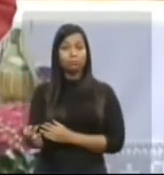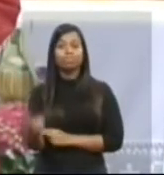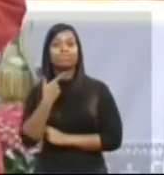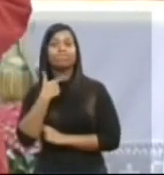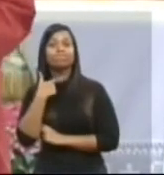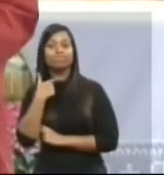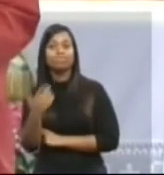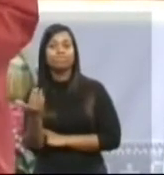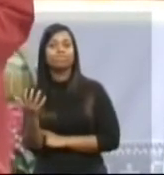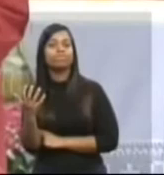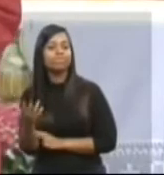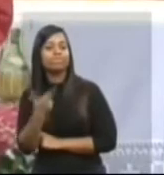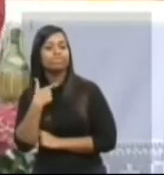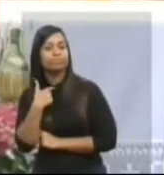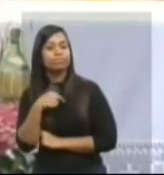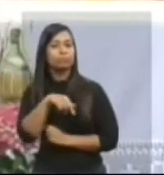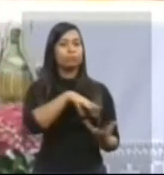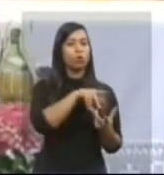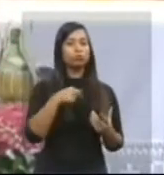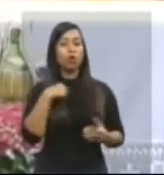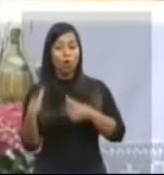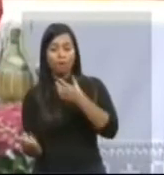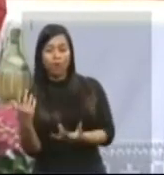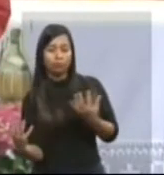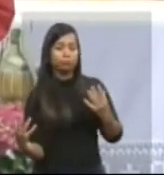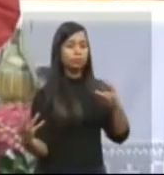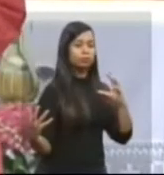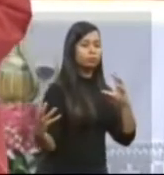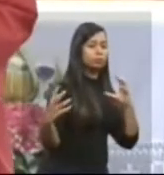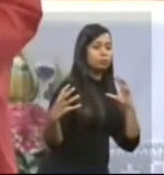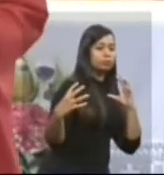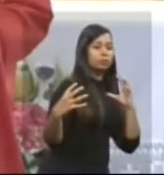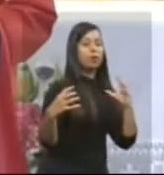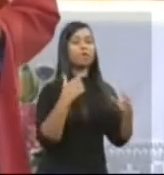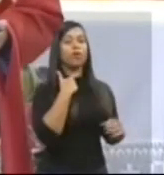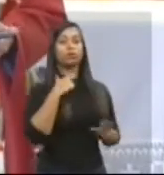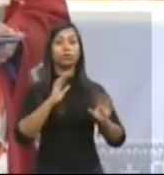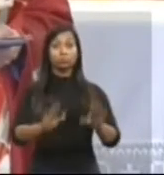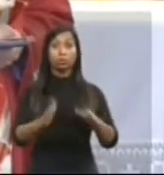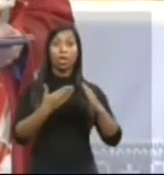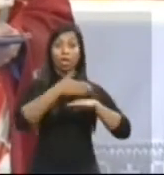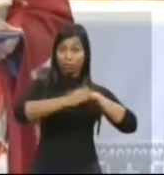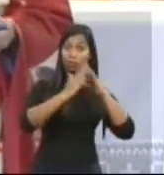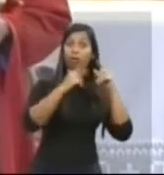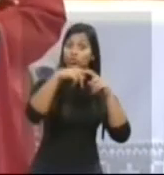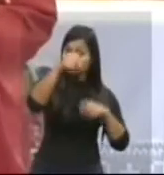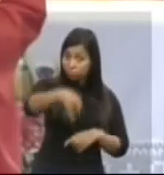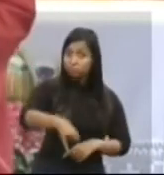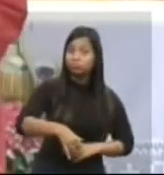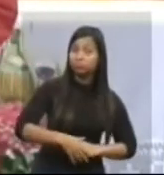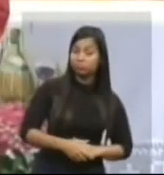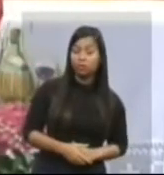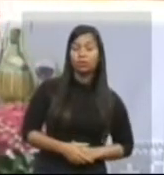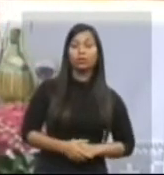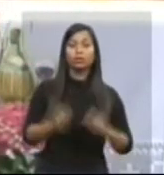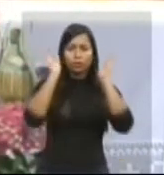querendo dar rasteira na humanidade. E pior que isto, entra até dentro da igreja, viu?